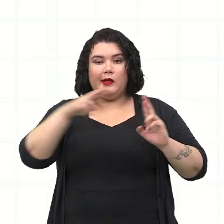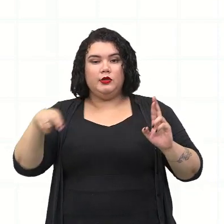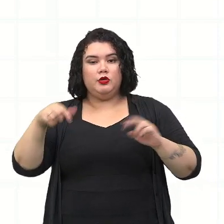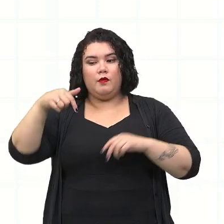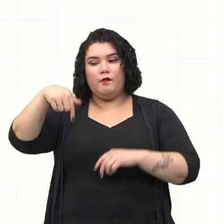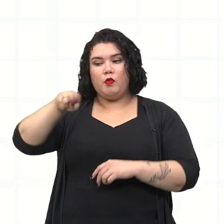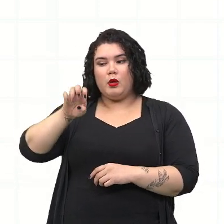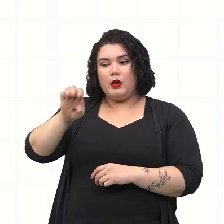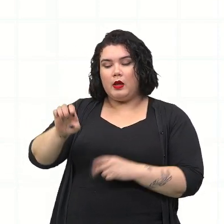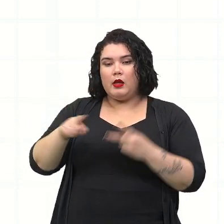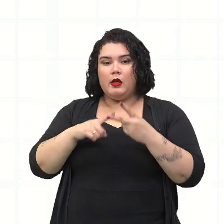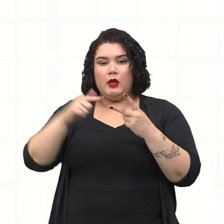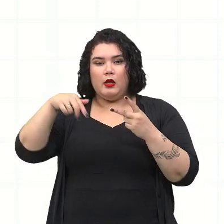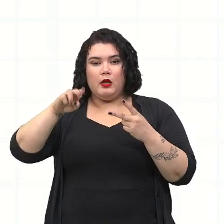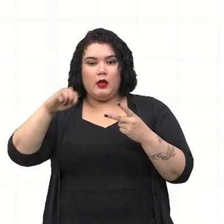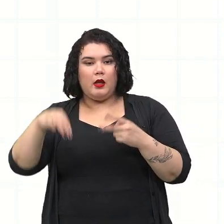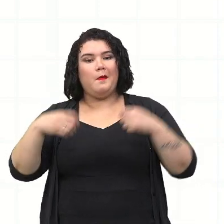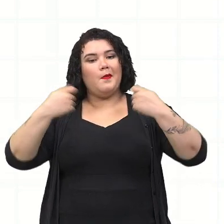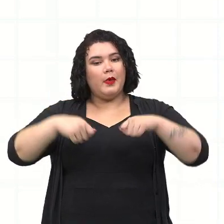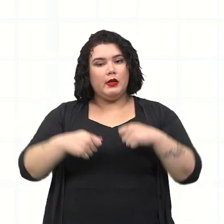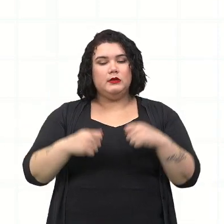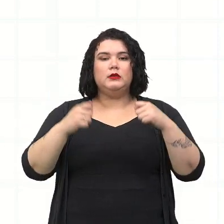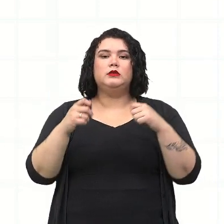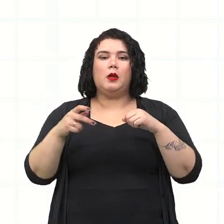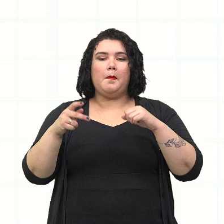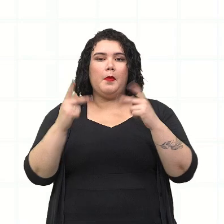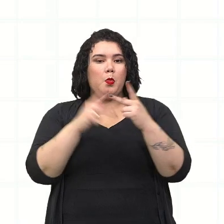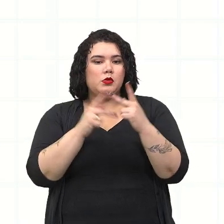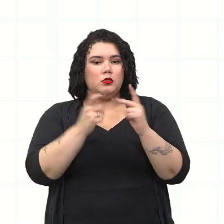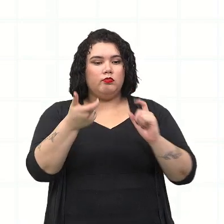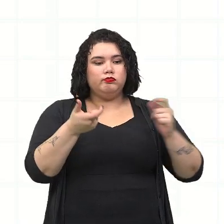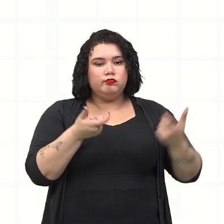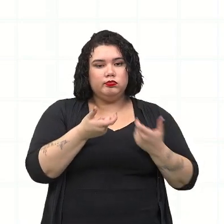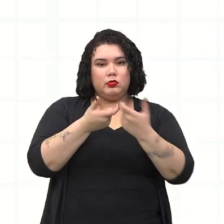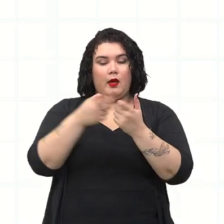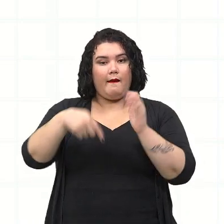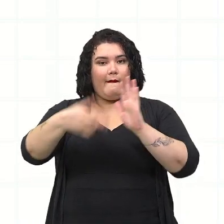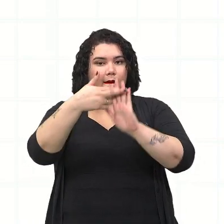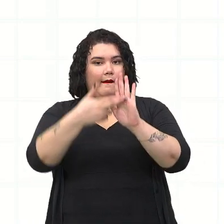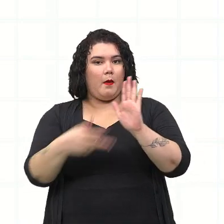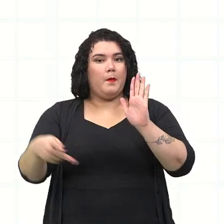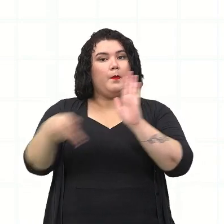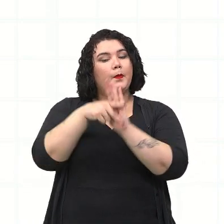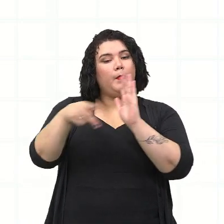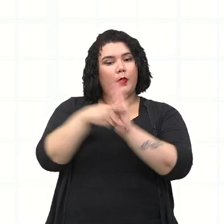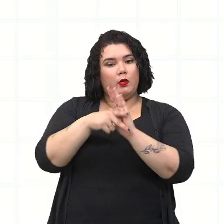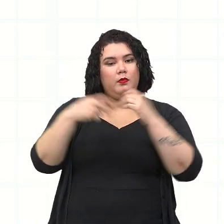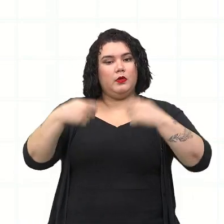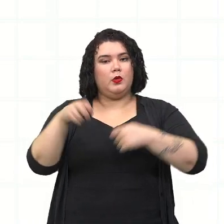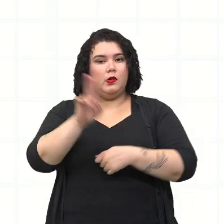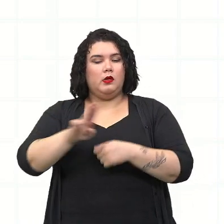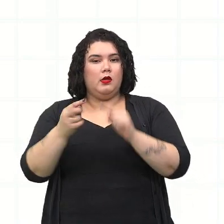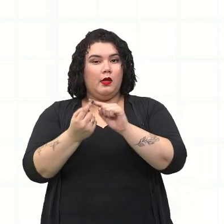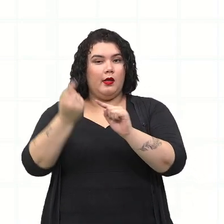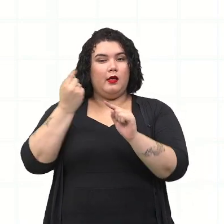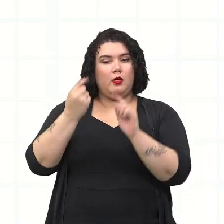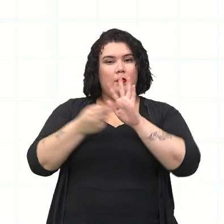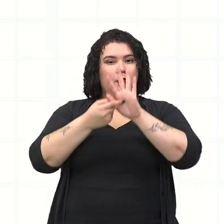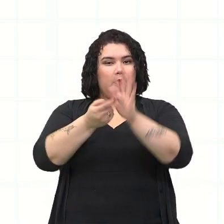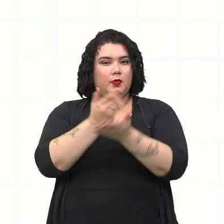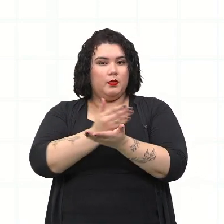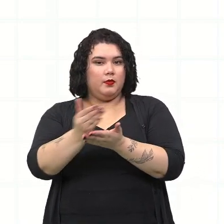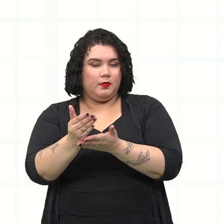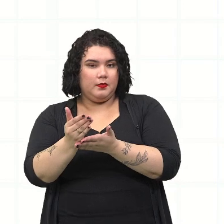estar precedido da preposição. Essa é a regra que a gente vai utilizar para aquela inadequação lá que nós apresentamos